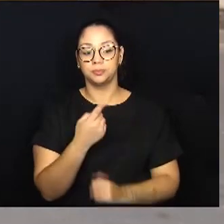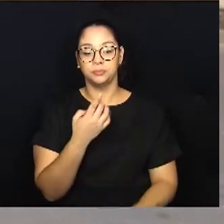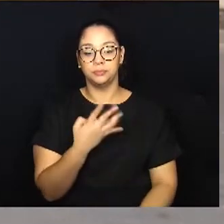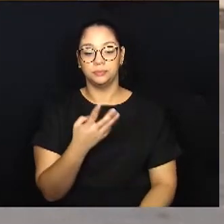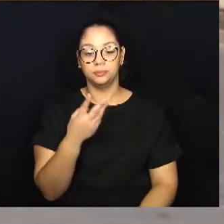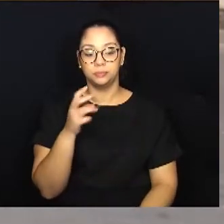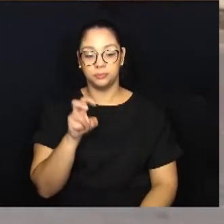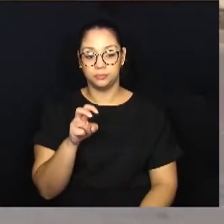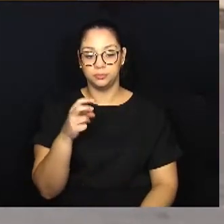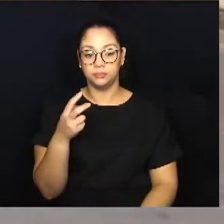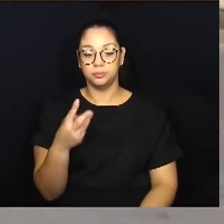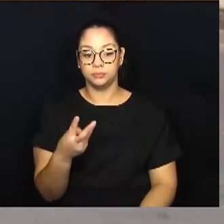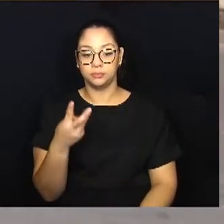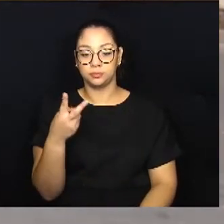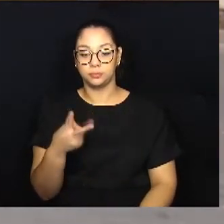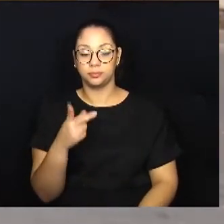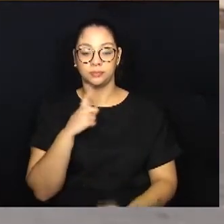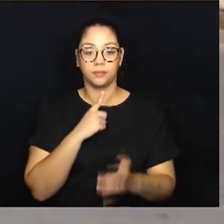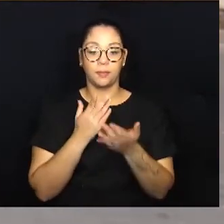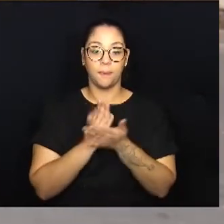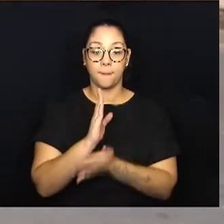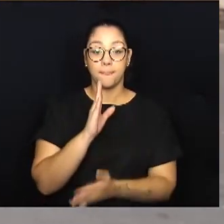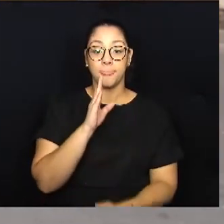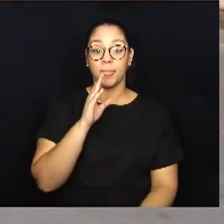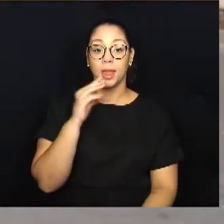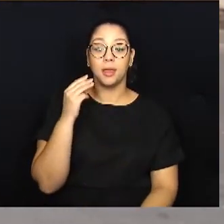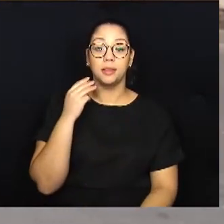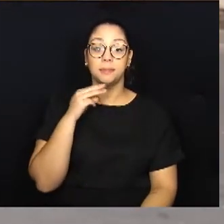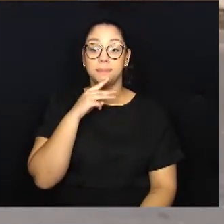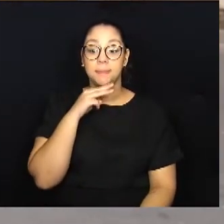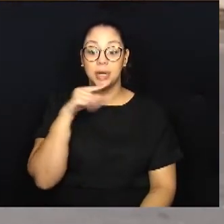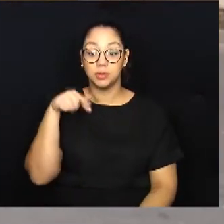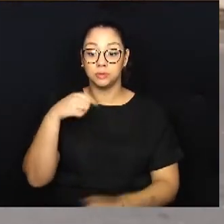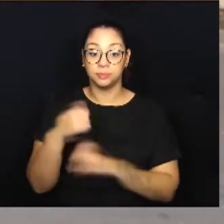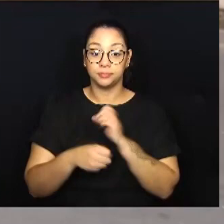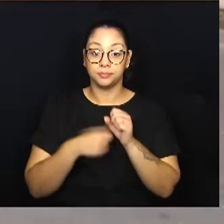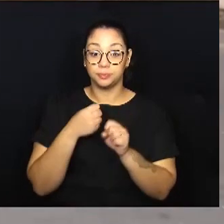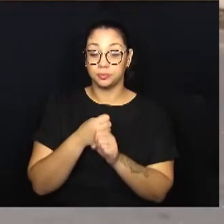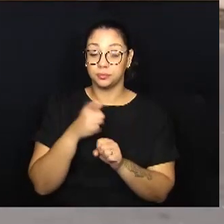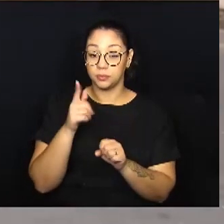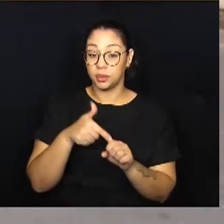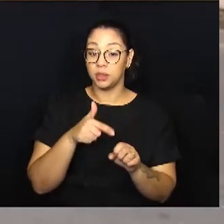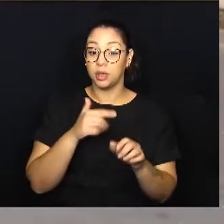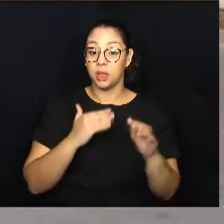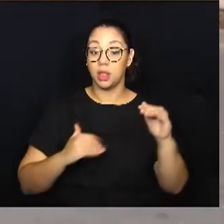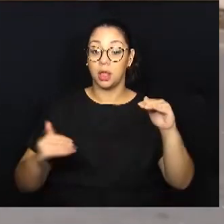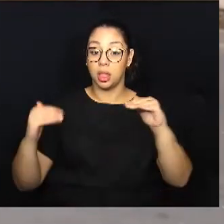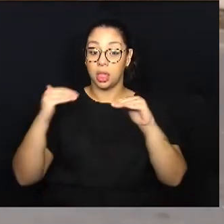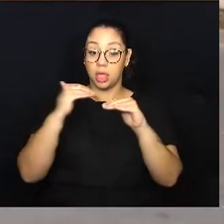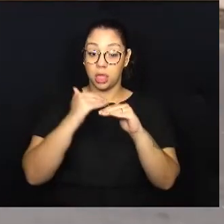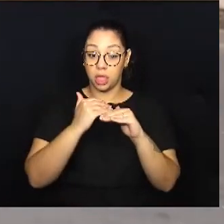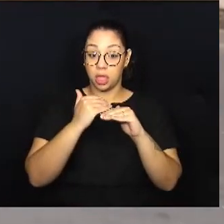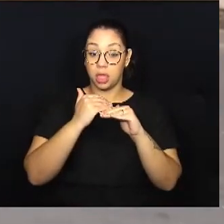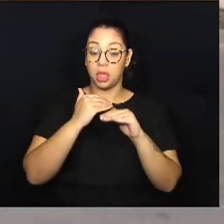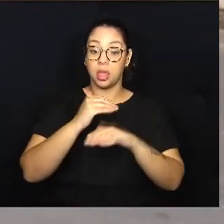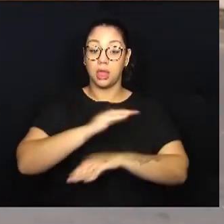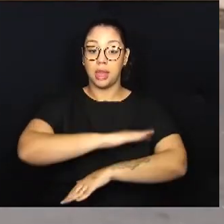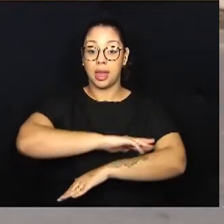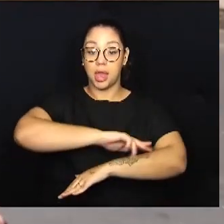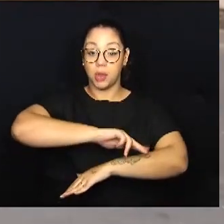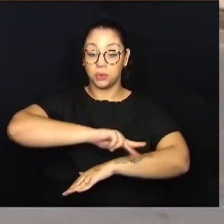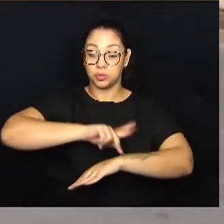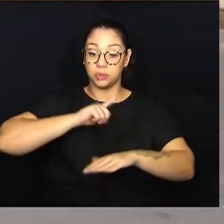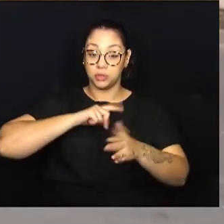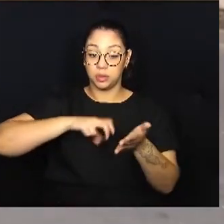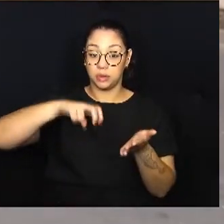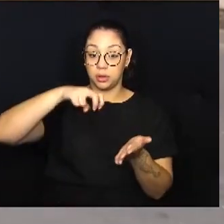14.532, sancionada em março deste ano, equipara o crime de racismo à injúria racial, com a pena